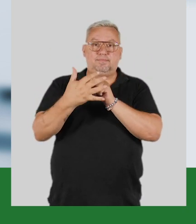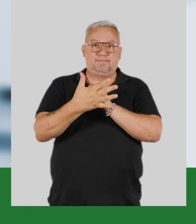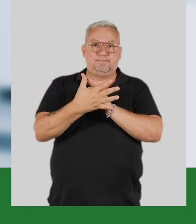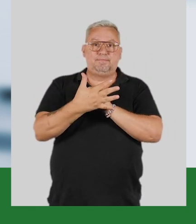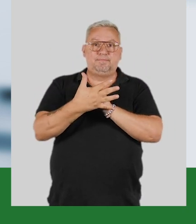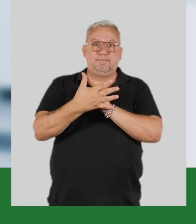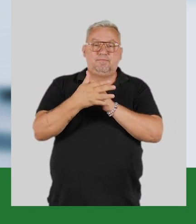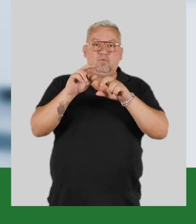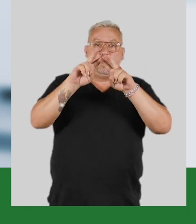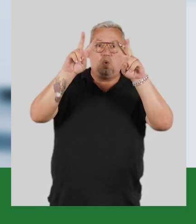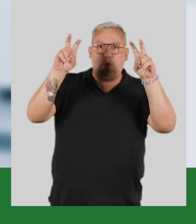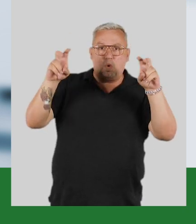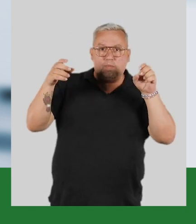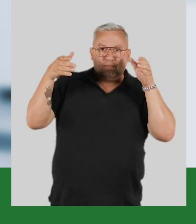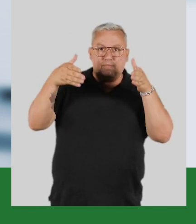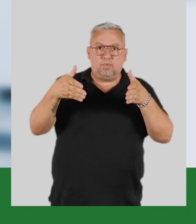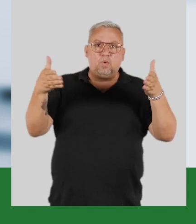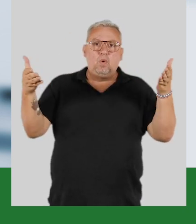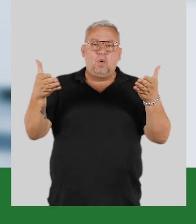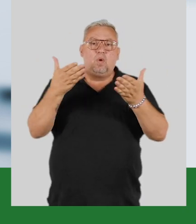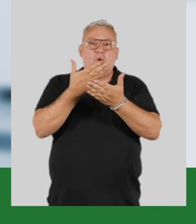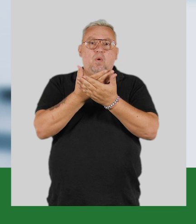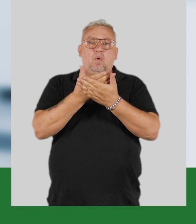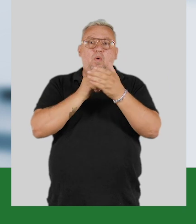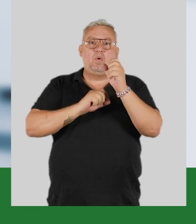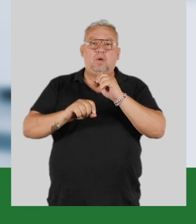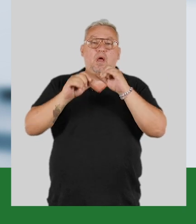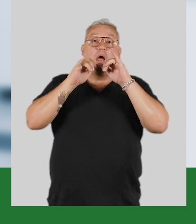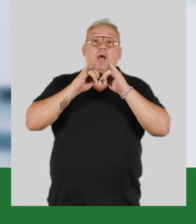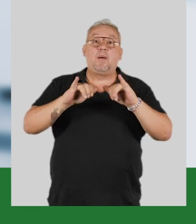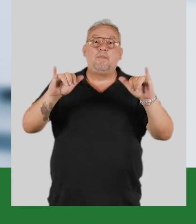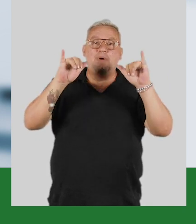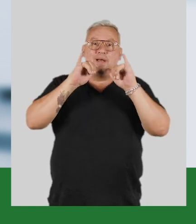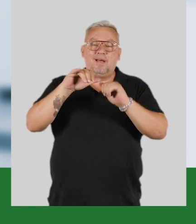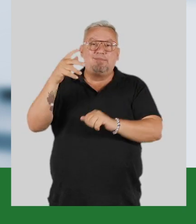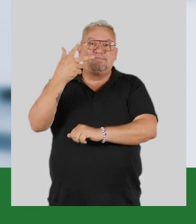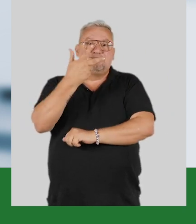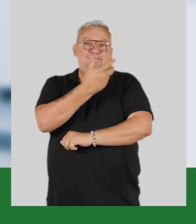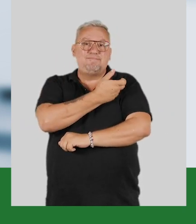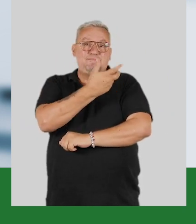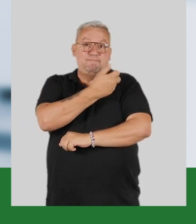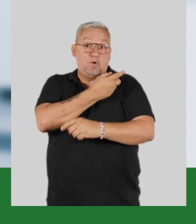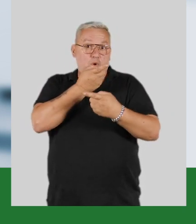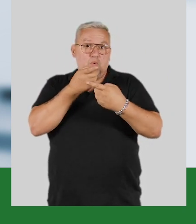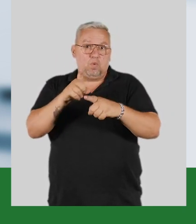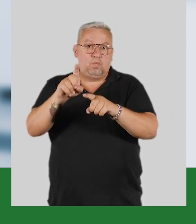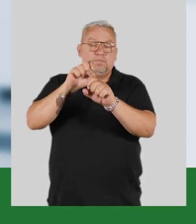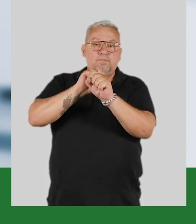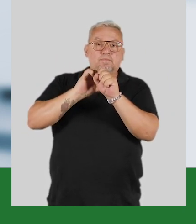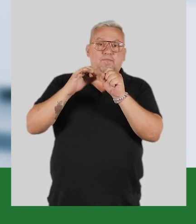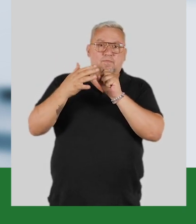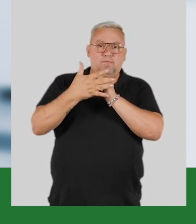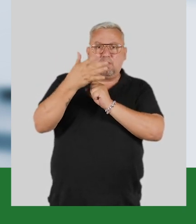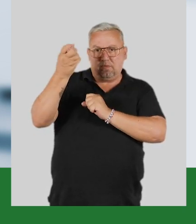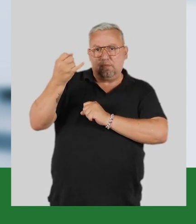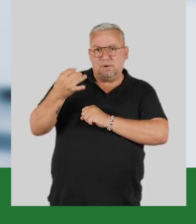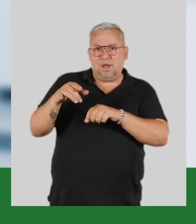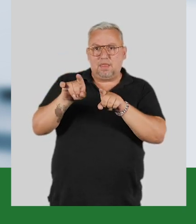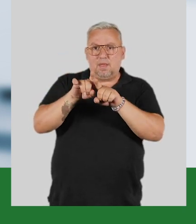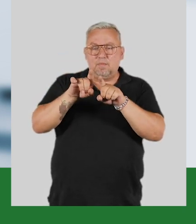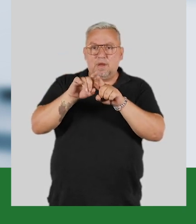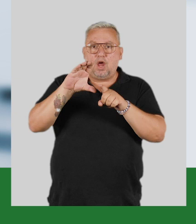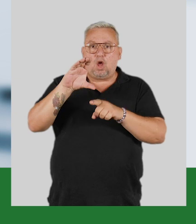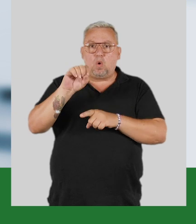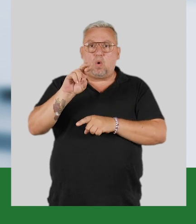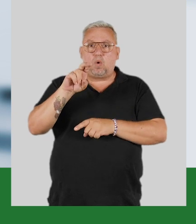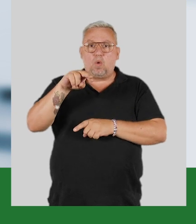Covid-19. Os temas abordados nessa aula serão a campanha de vacinação contra a Covid-19, e aí eu vou falar sobre a